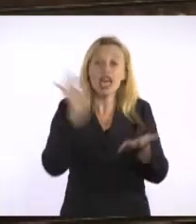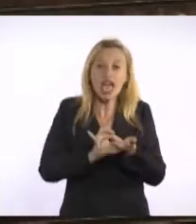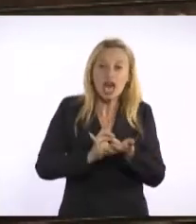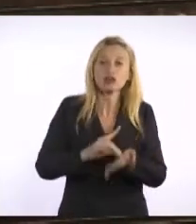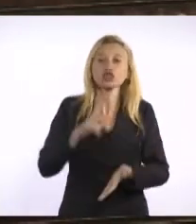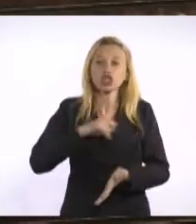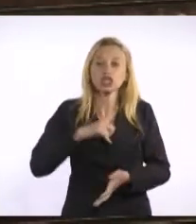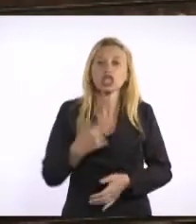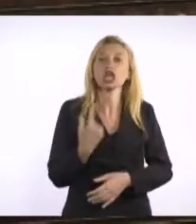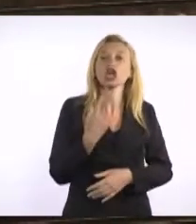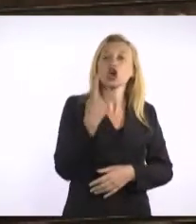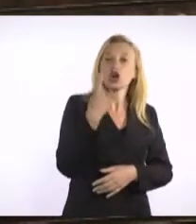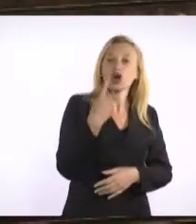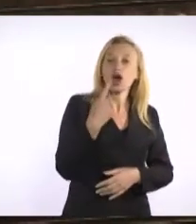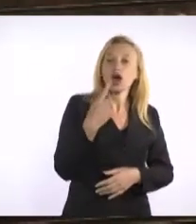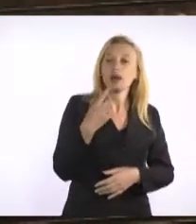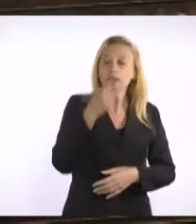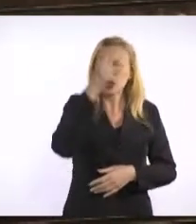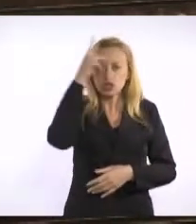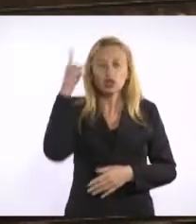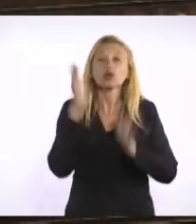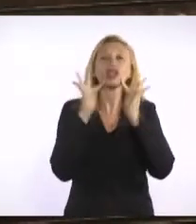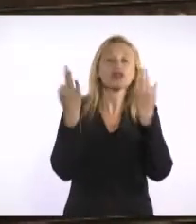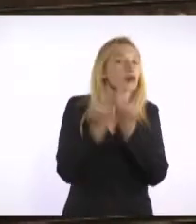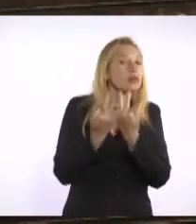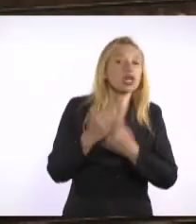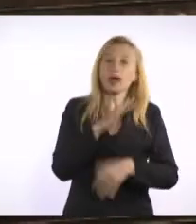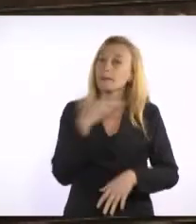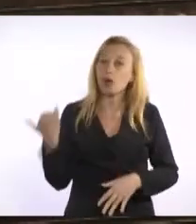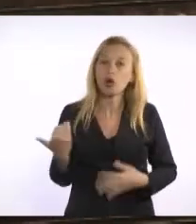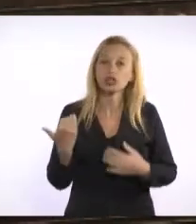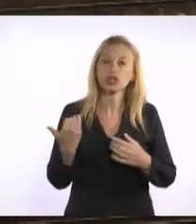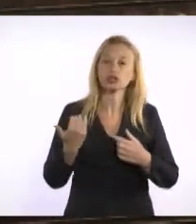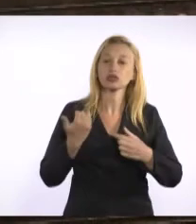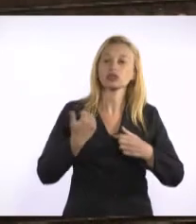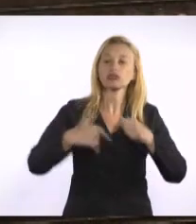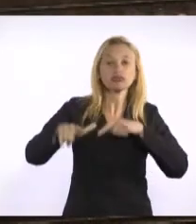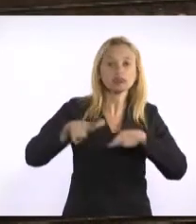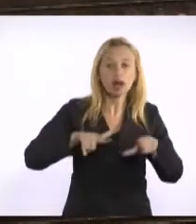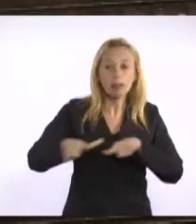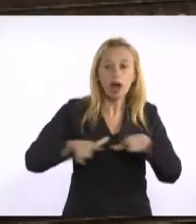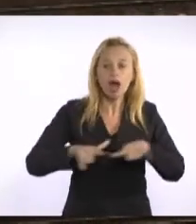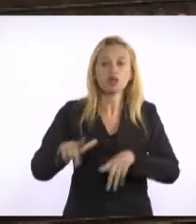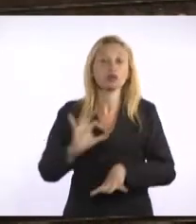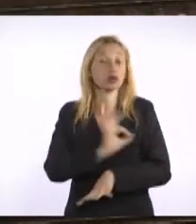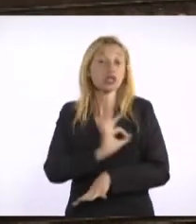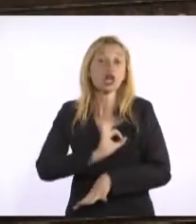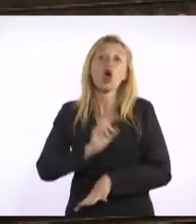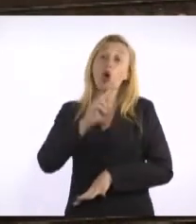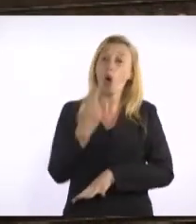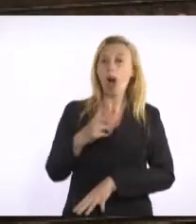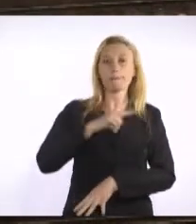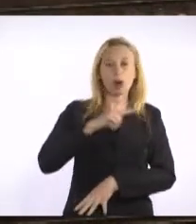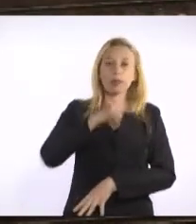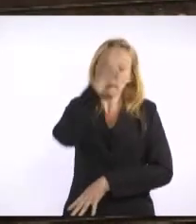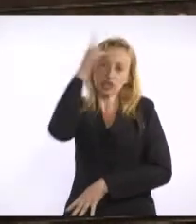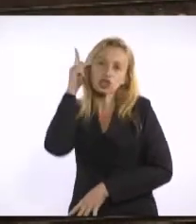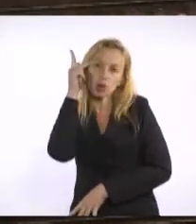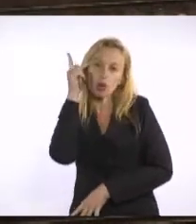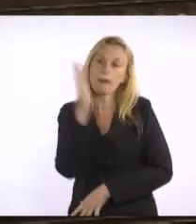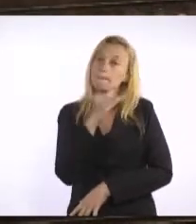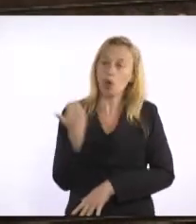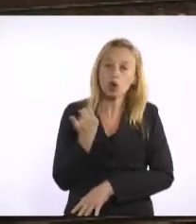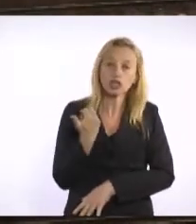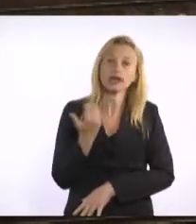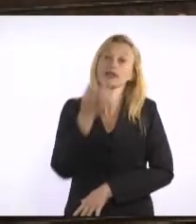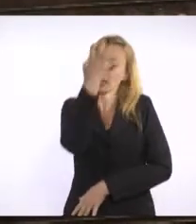parente assassinado numa ação policial ou de ser a própria pessoa assassinada. Isso é muito sério.